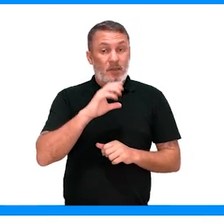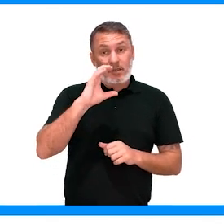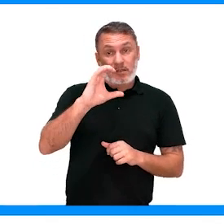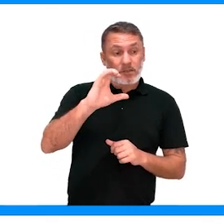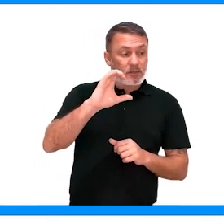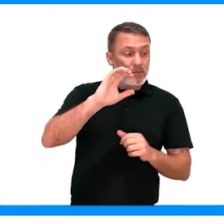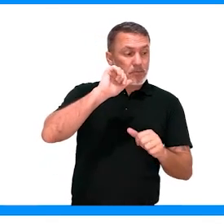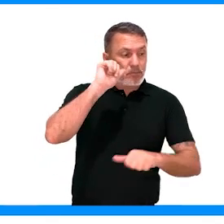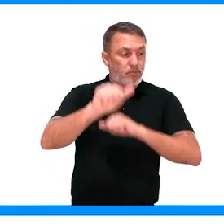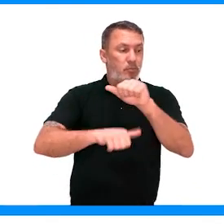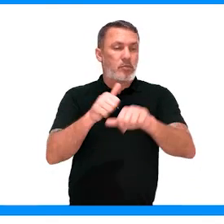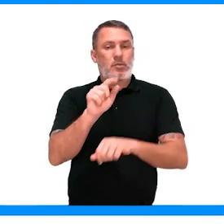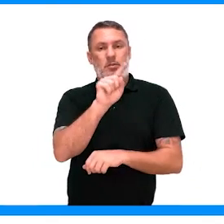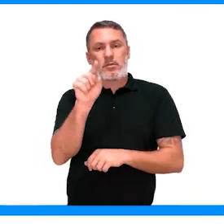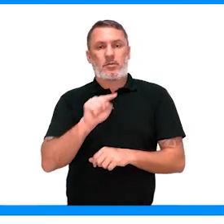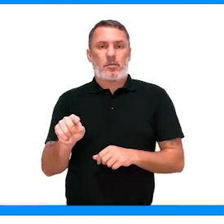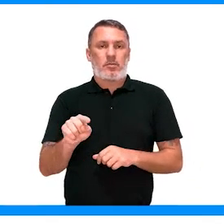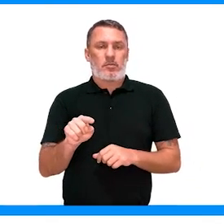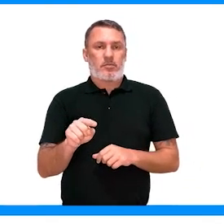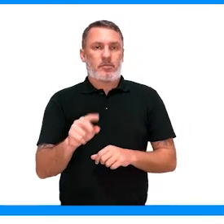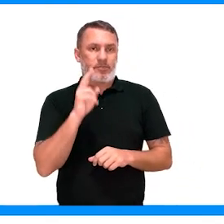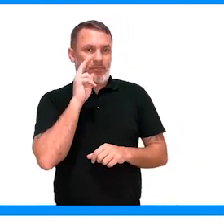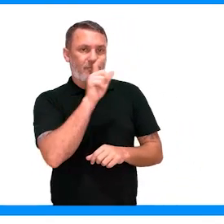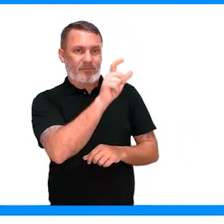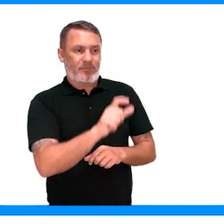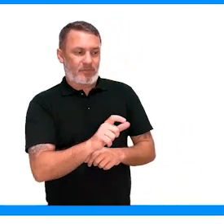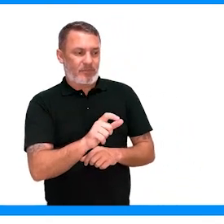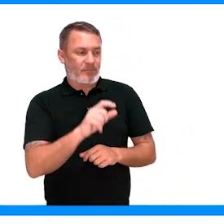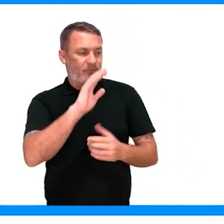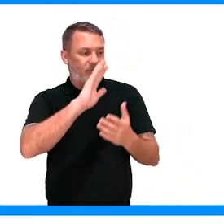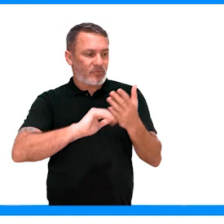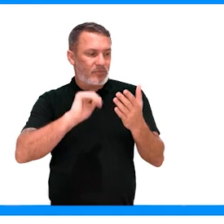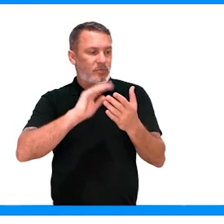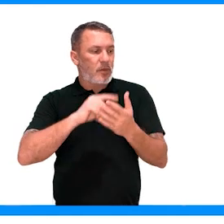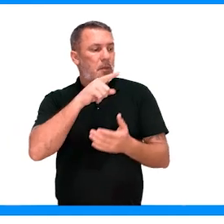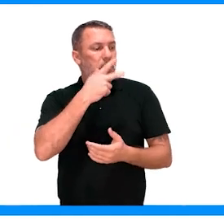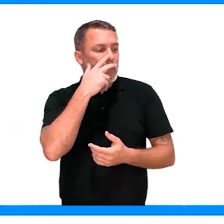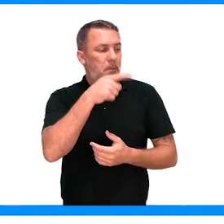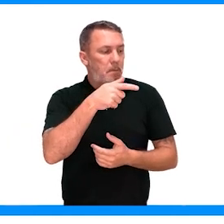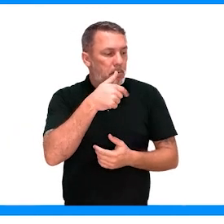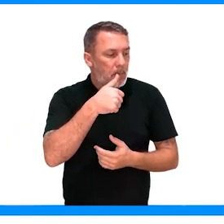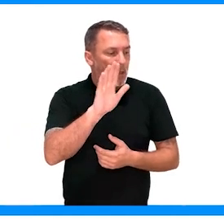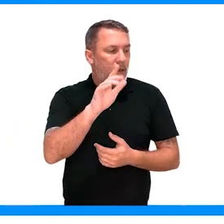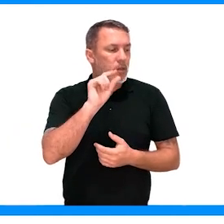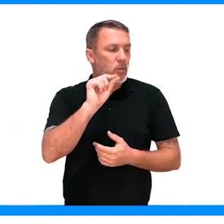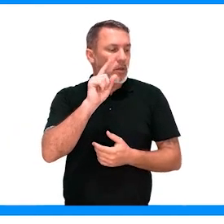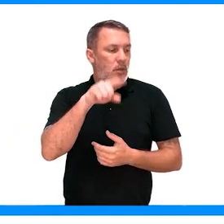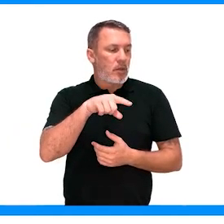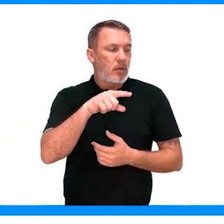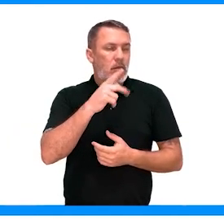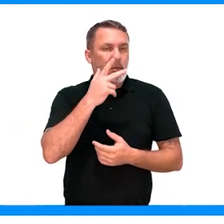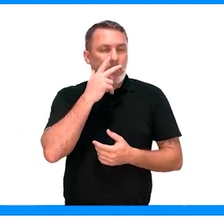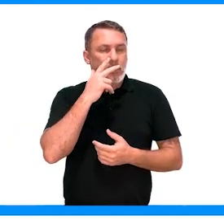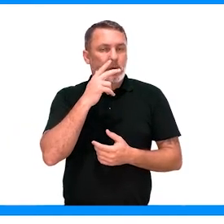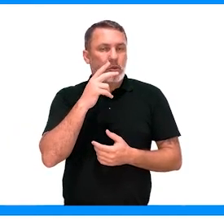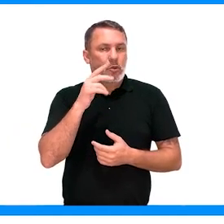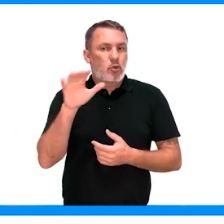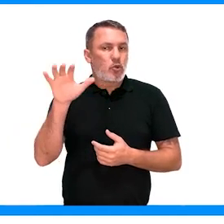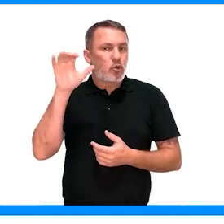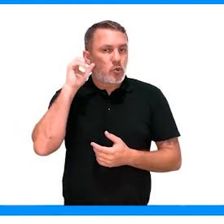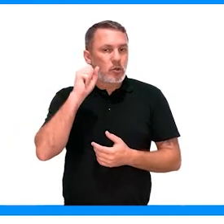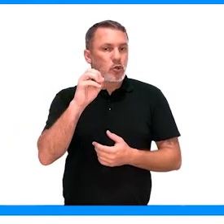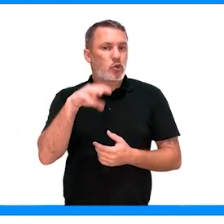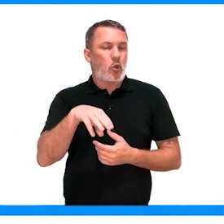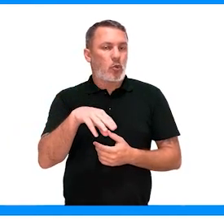ele vai ficar com venço. Esse é mais, se vocês observarem, vai ser mais por causa da sonoridade. Alguns